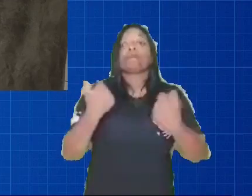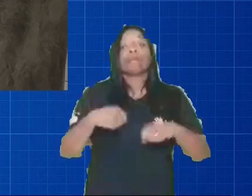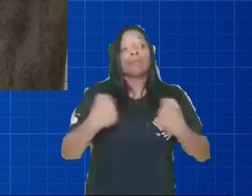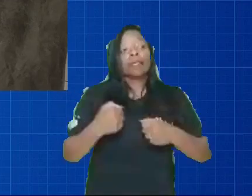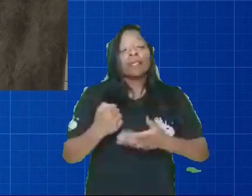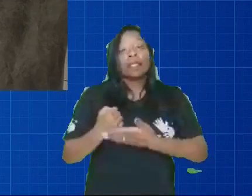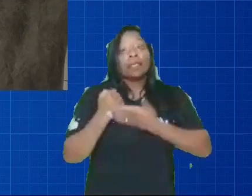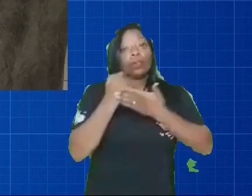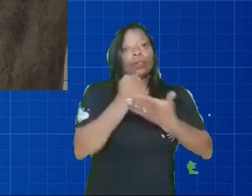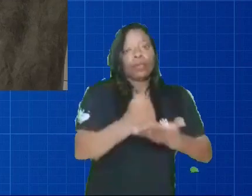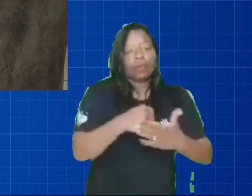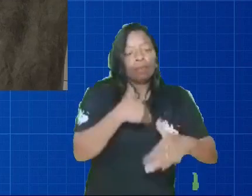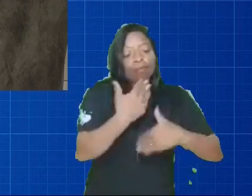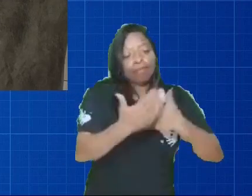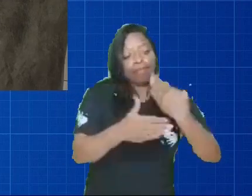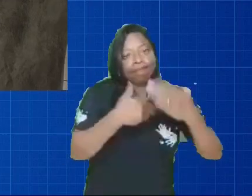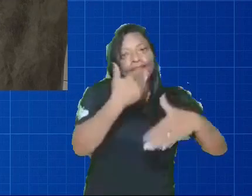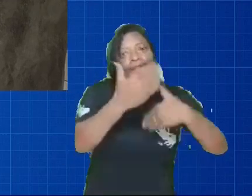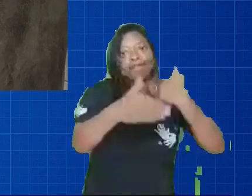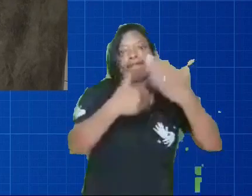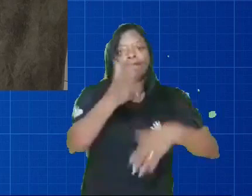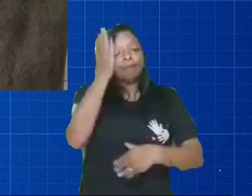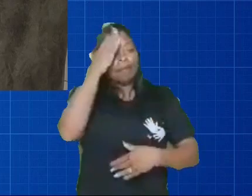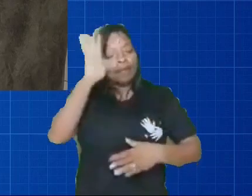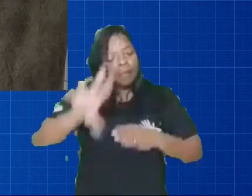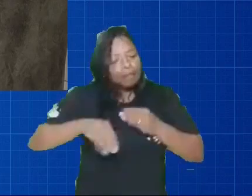fato, isso aconteça por meio do processo educativo, que essa